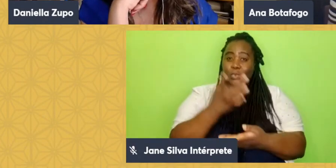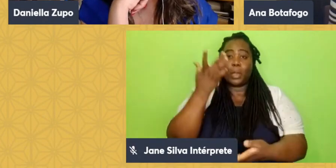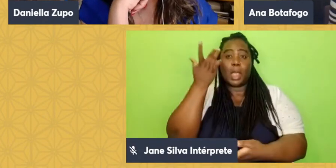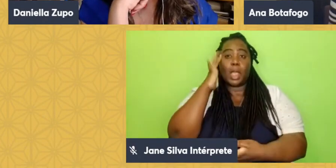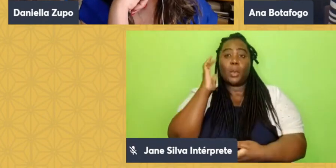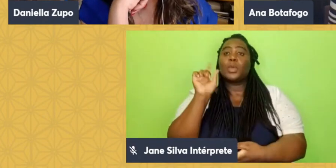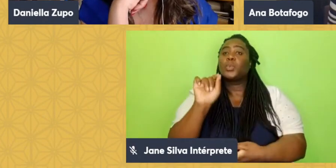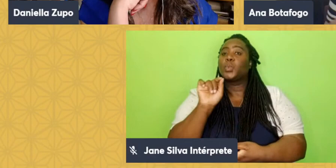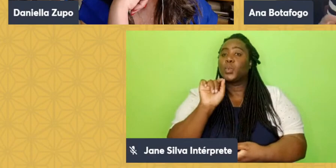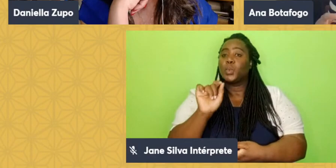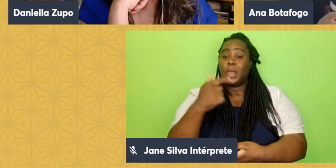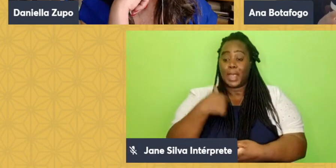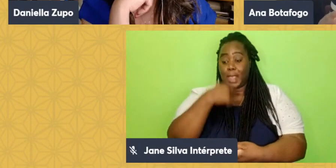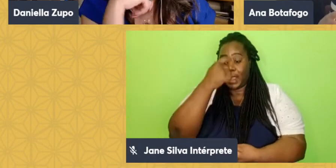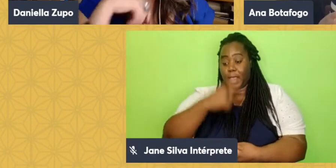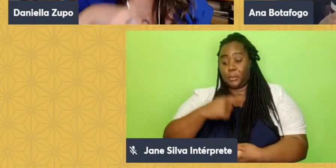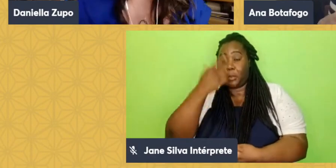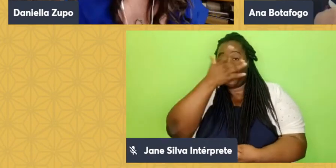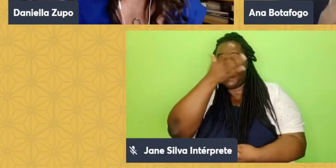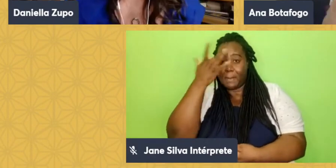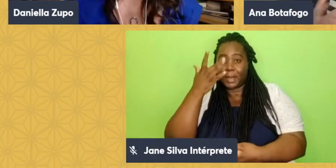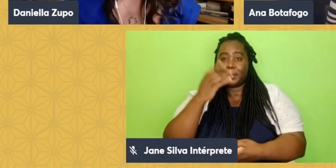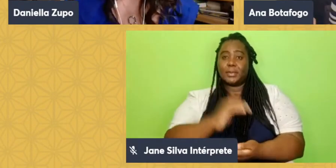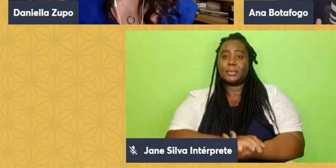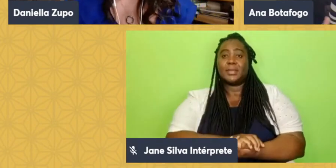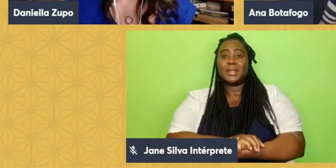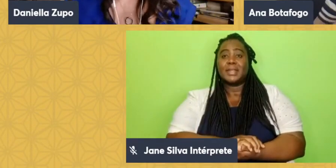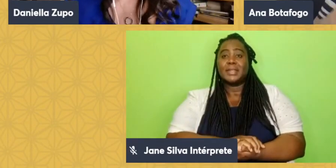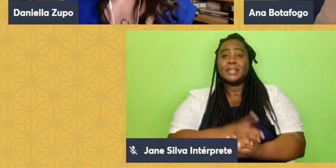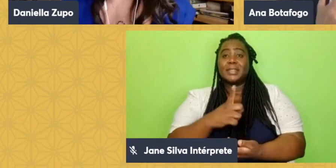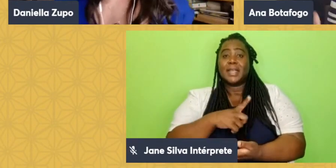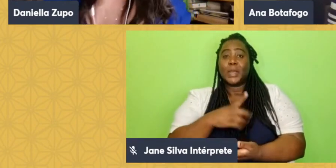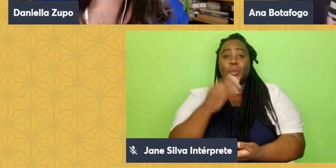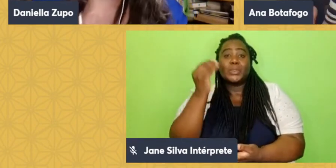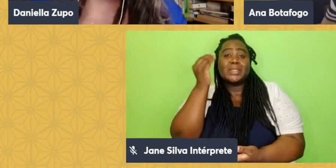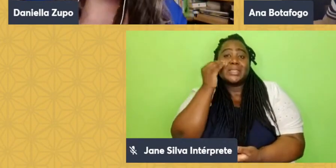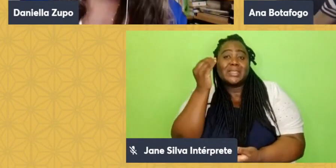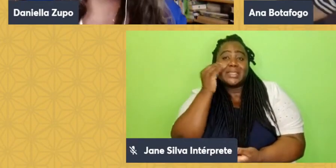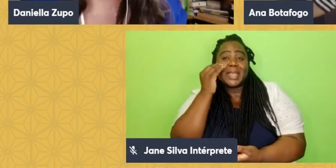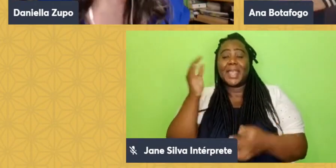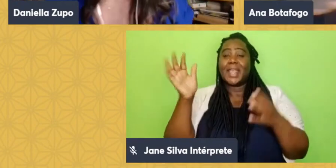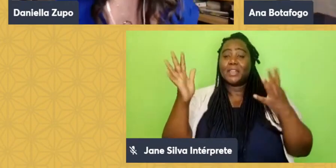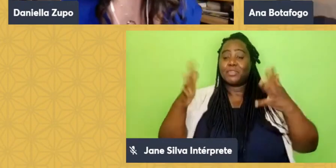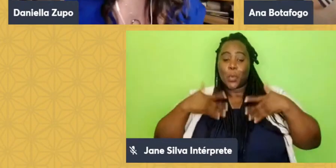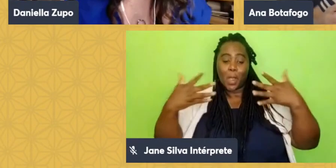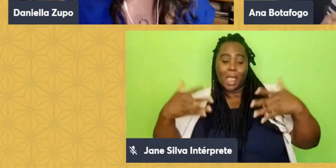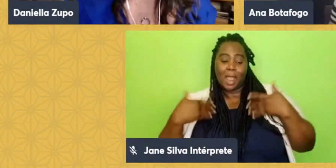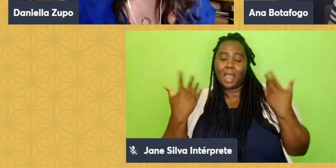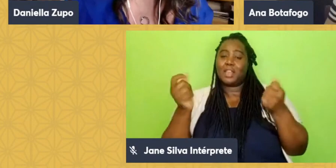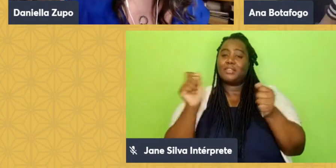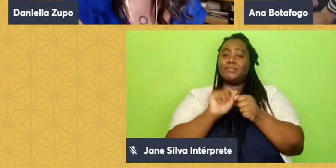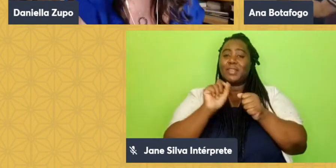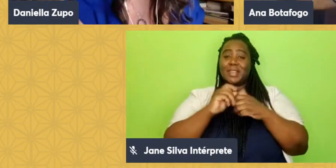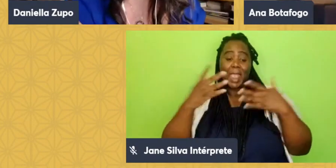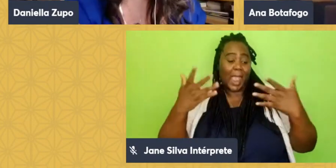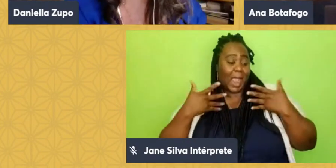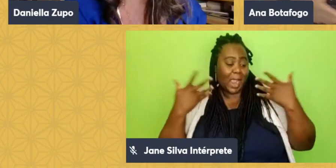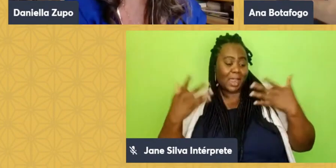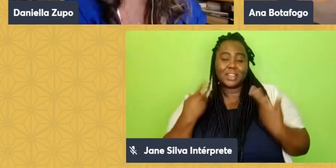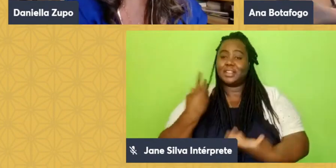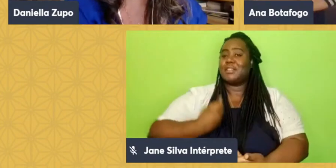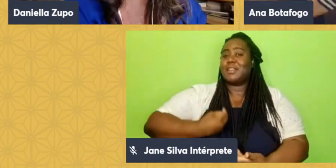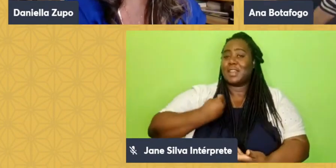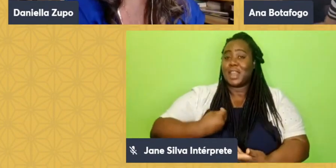acho que assim eu sou uma pessoa que sou que tento muito ser alegre trazer alegria da vida